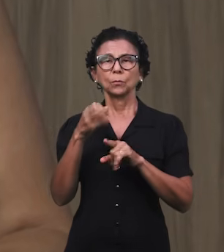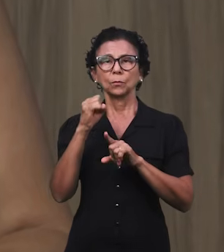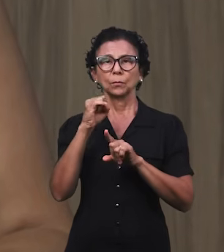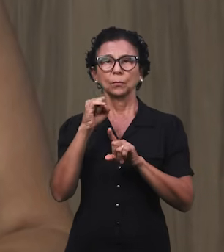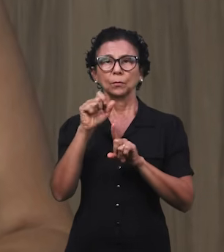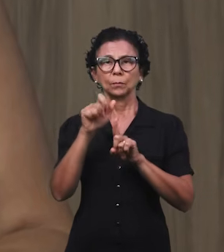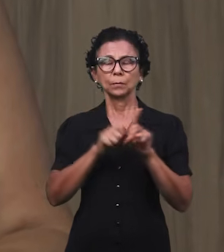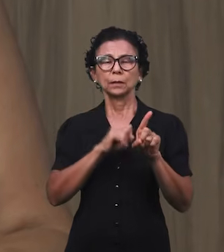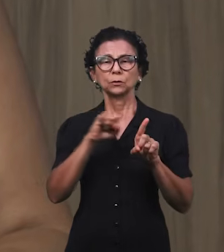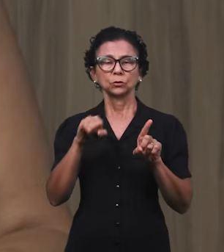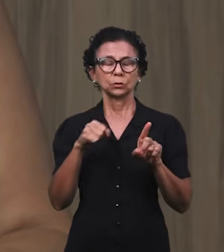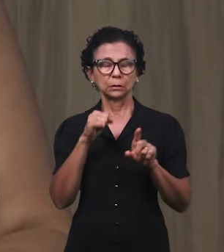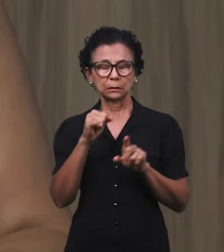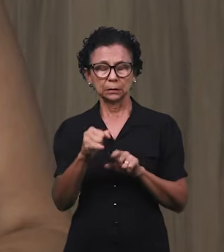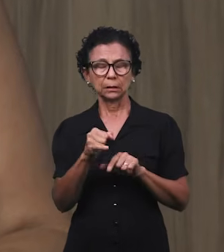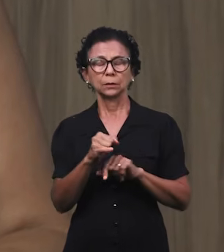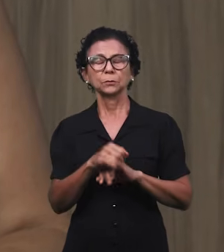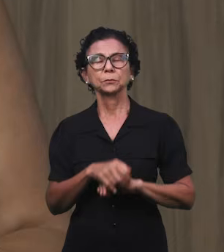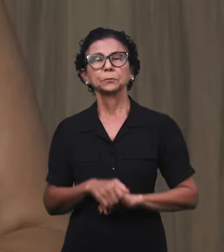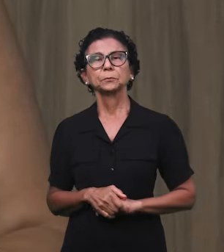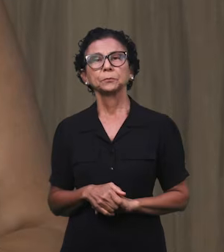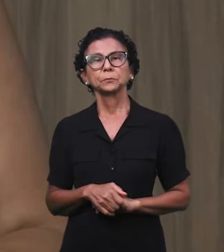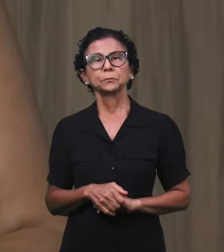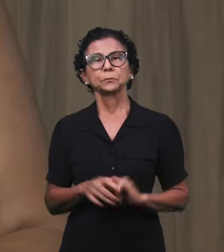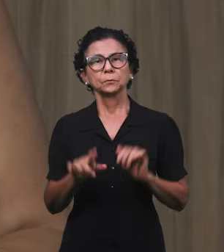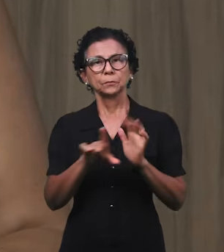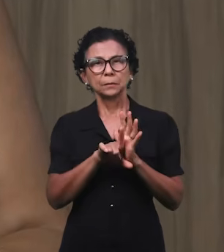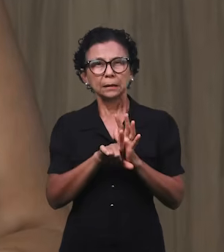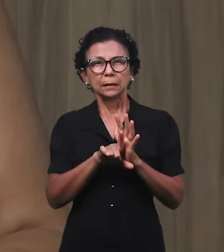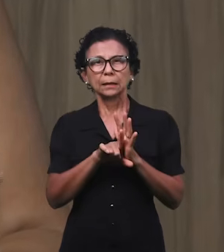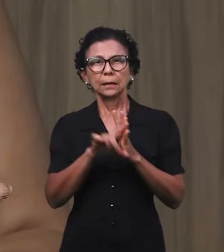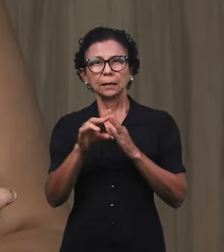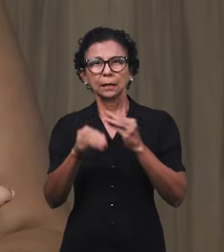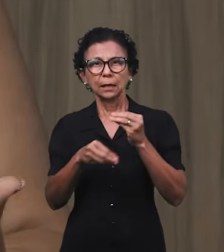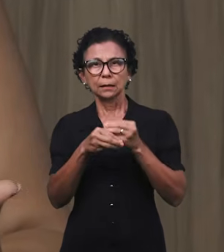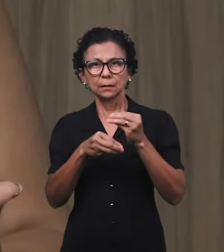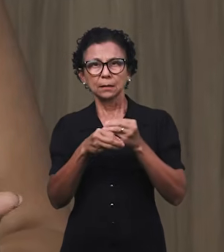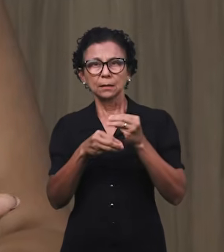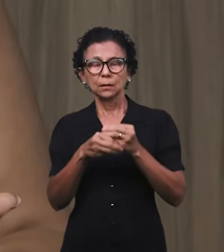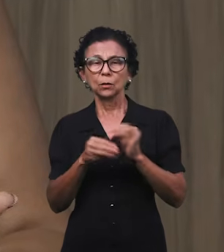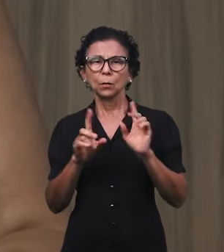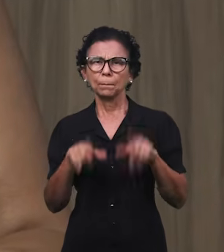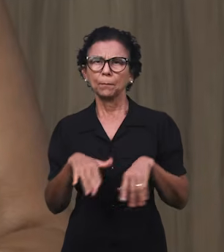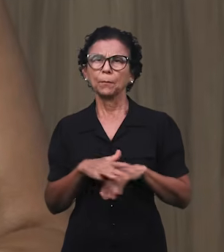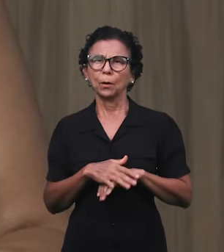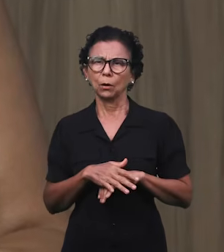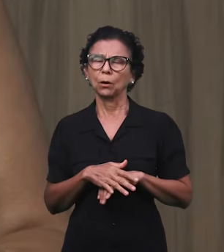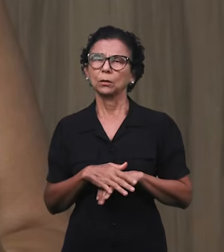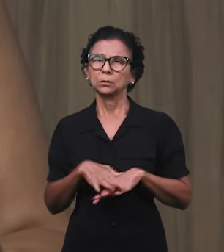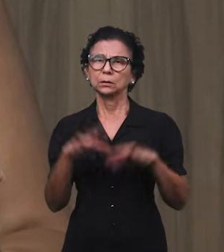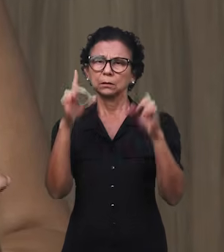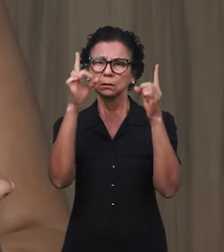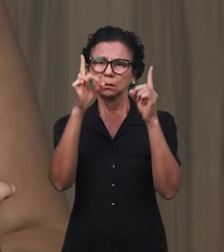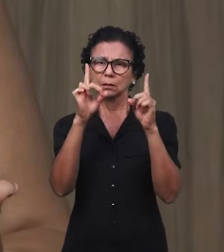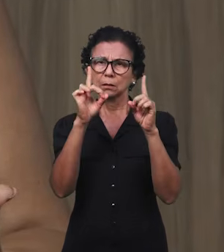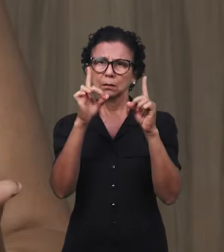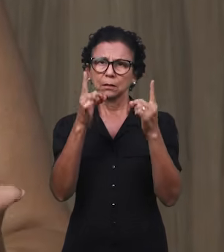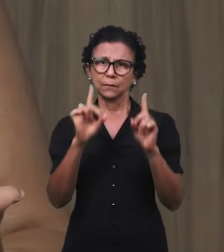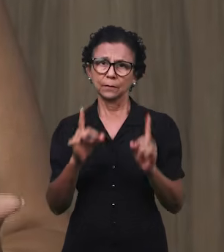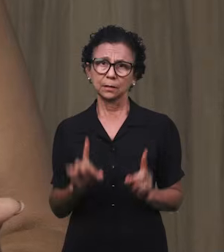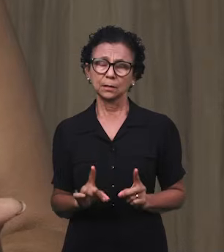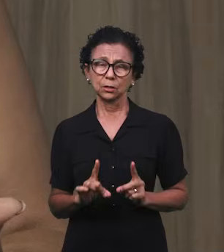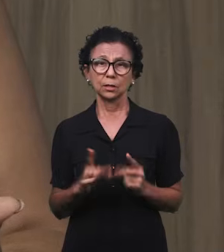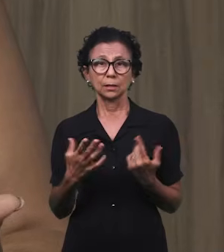ela estabelece que a fibromialgia pode ser considerada deficiência. Então, consideramos